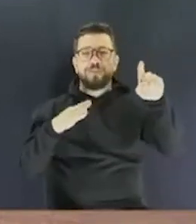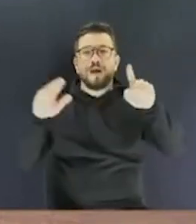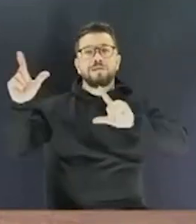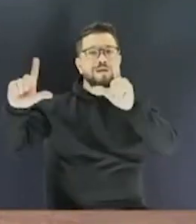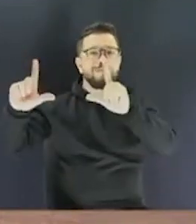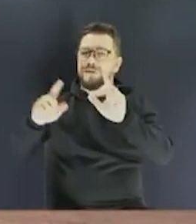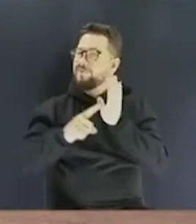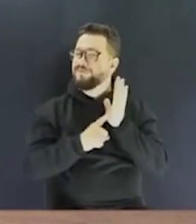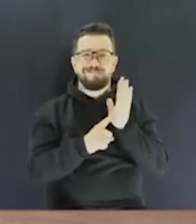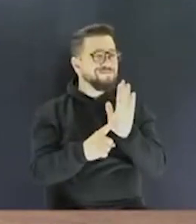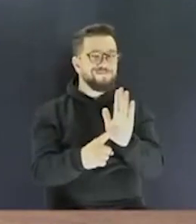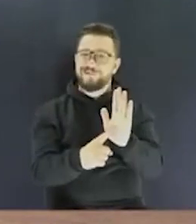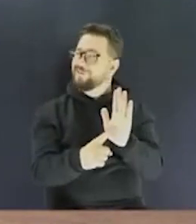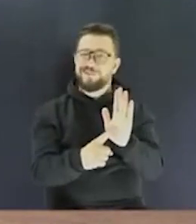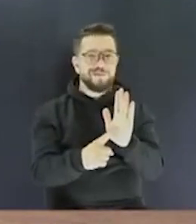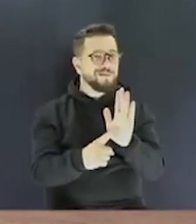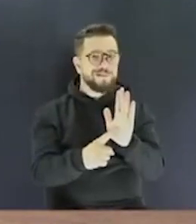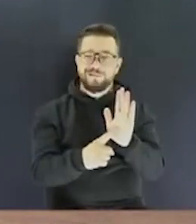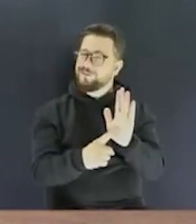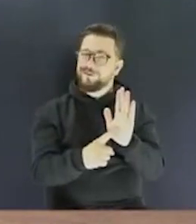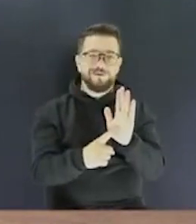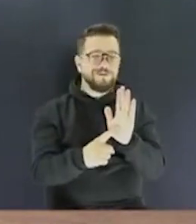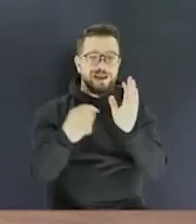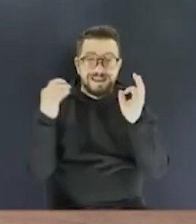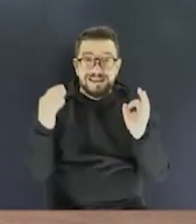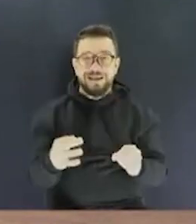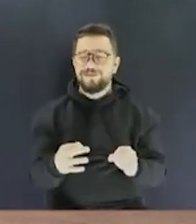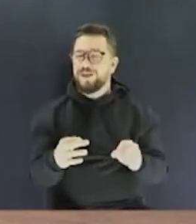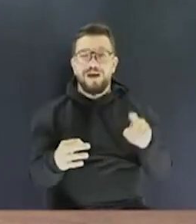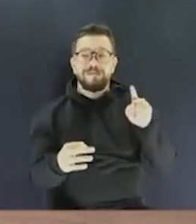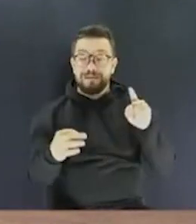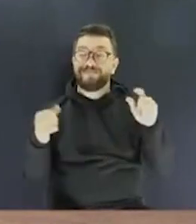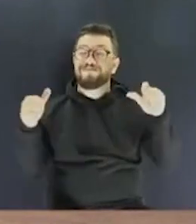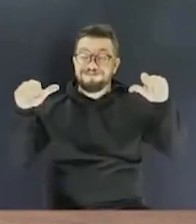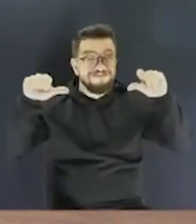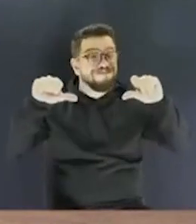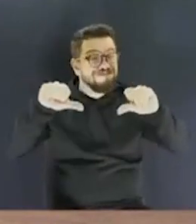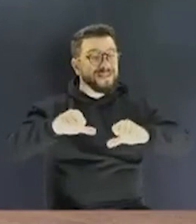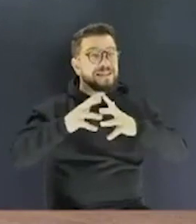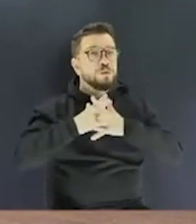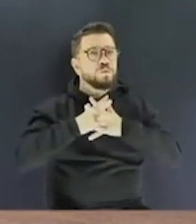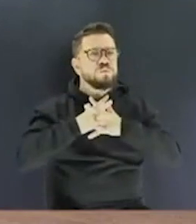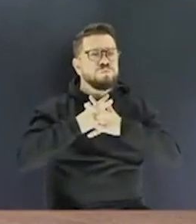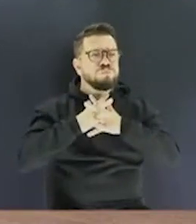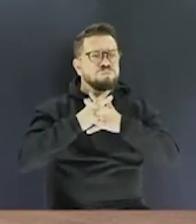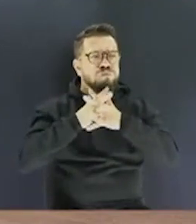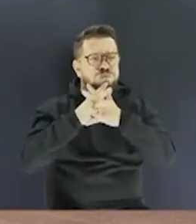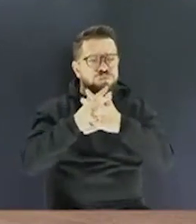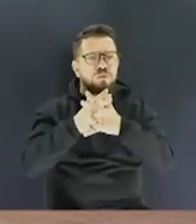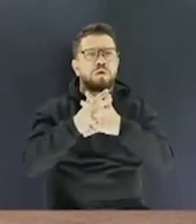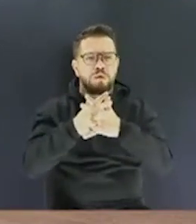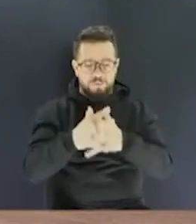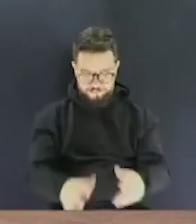mostrando tudo que tem lá de ruim. A coisa é pior do que a gente possa imaginar. É muito terrível o que está acontecendo lá, e